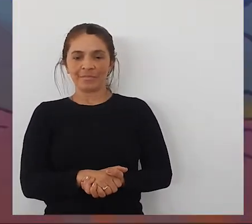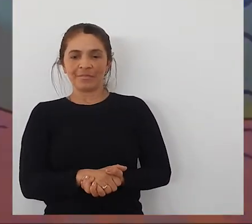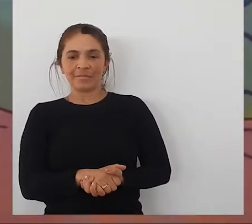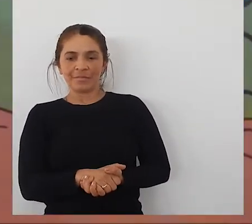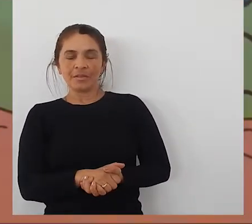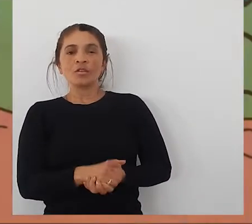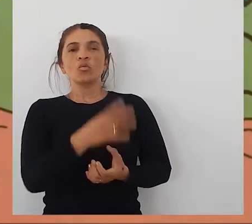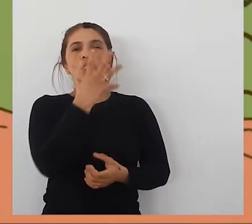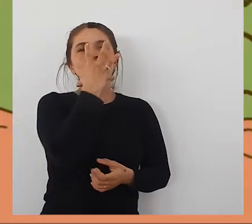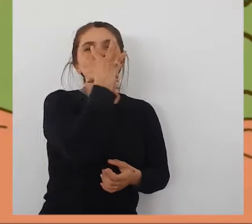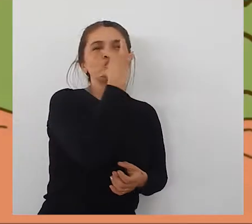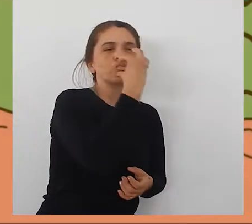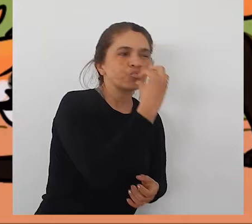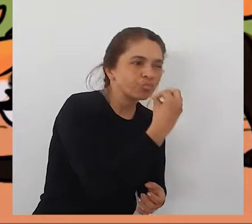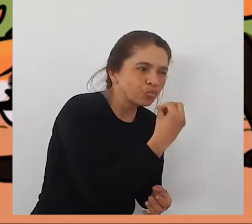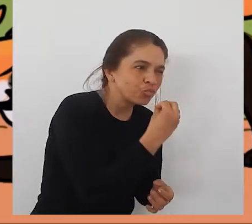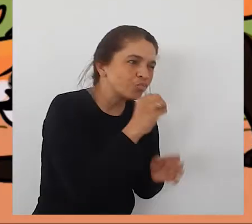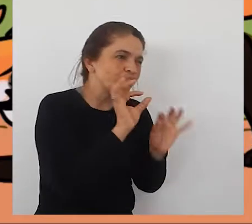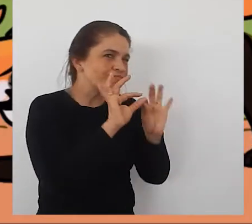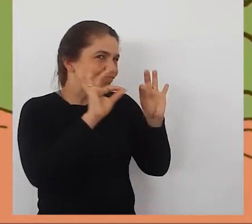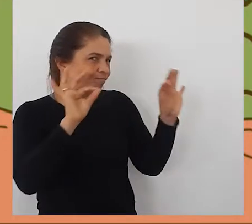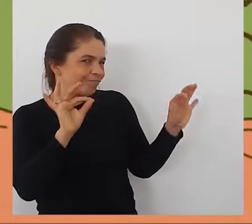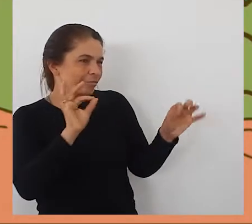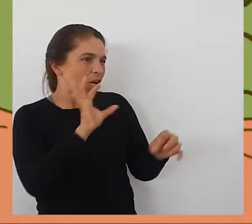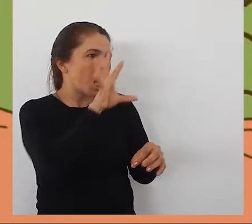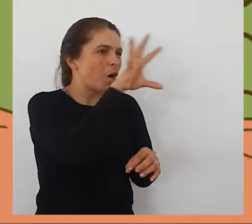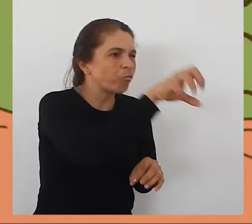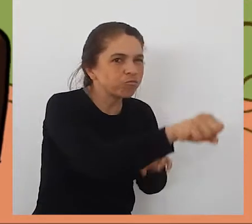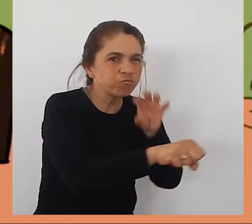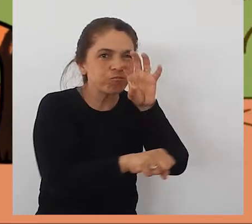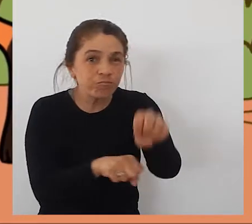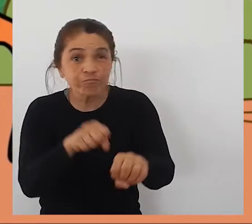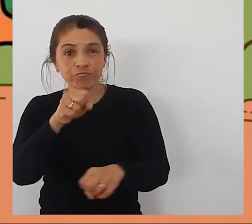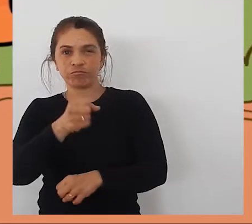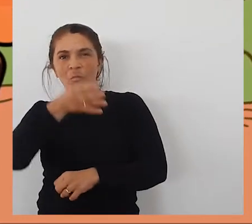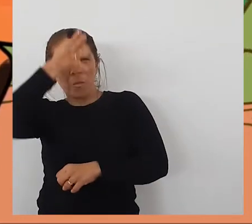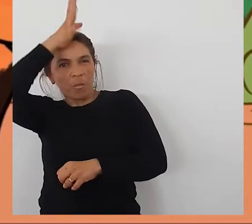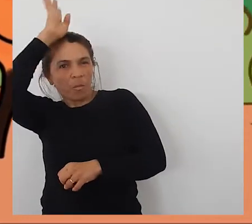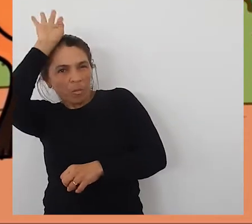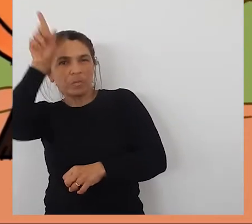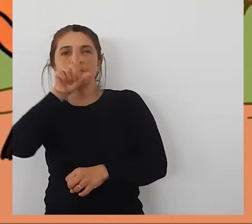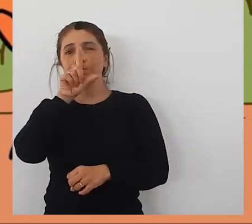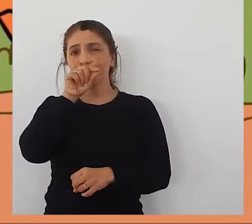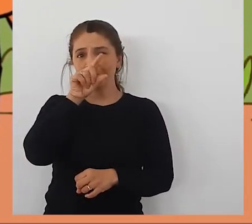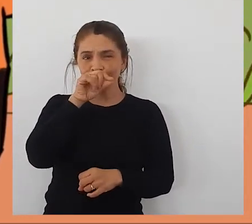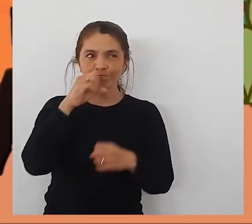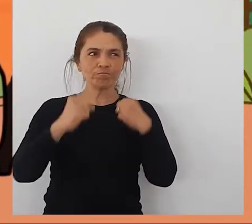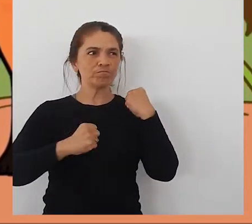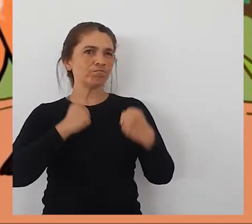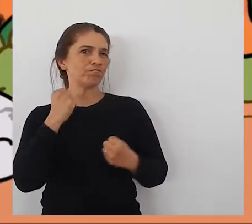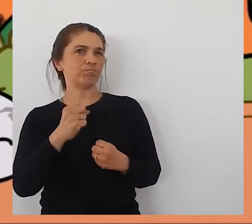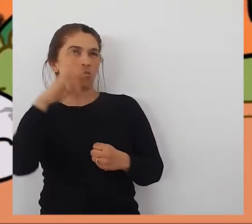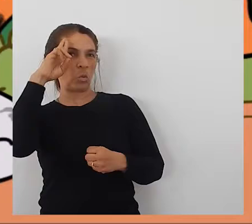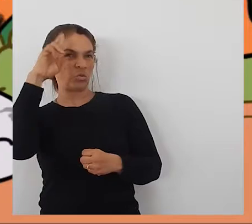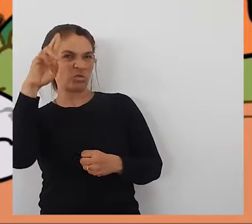Era muito comum os lobos atacarem animais de pequenas propriedades, deixando os proprietários